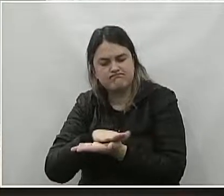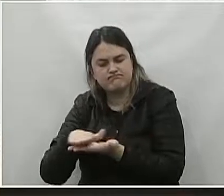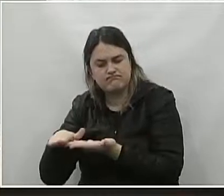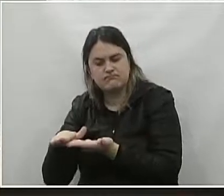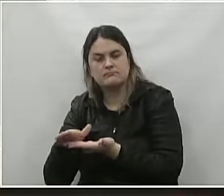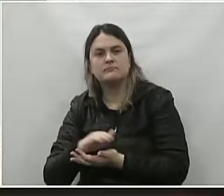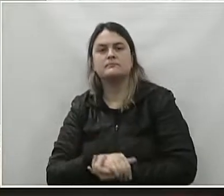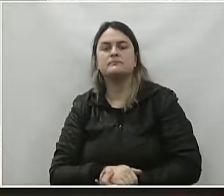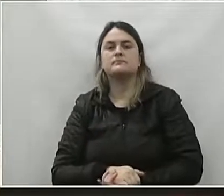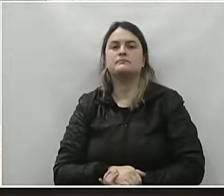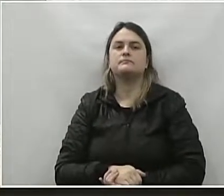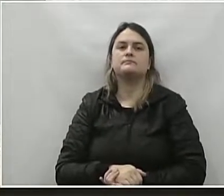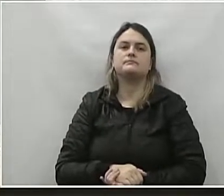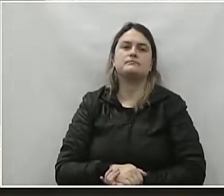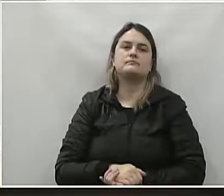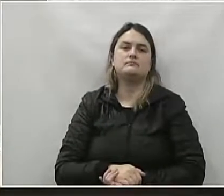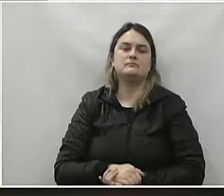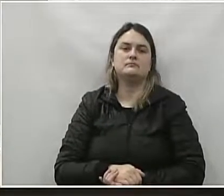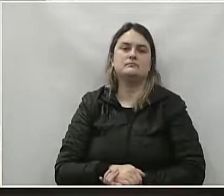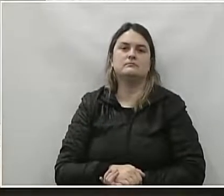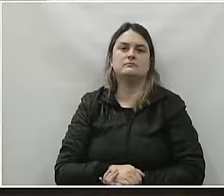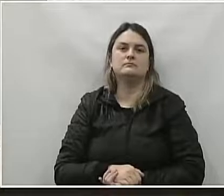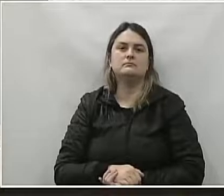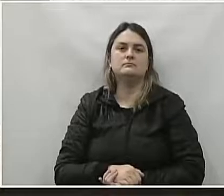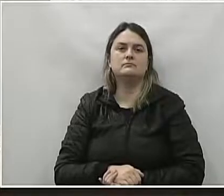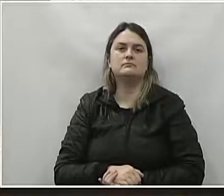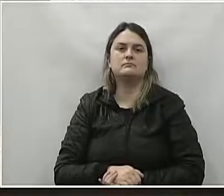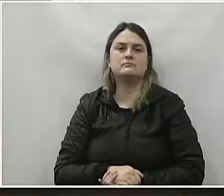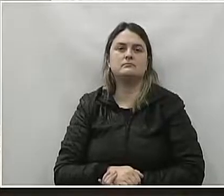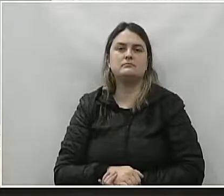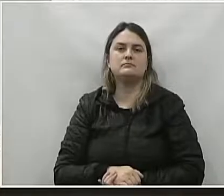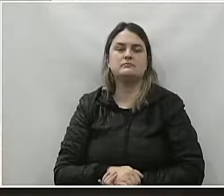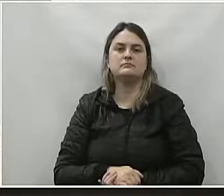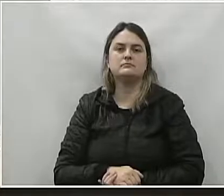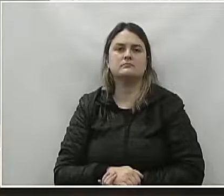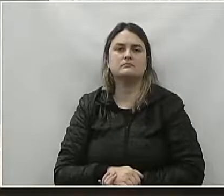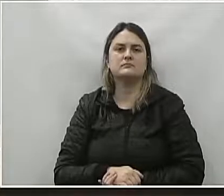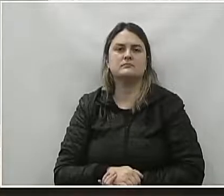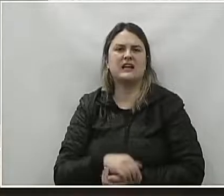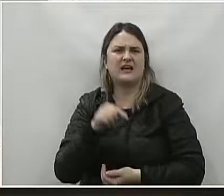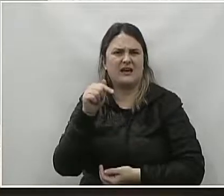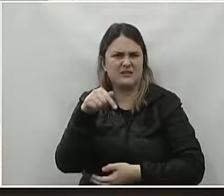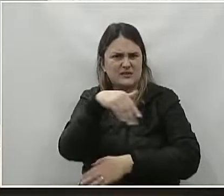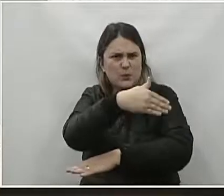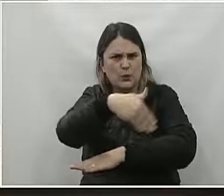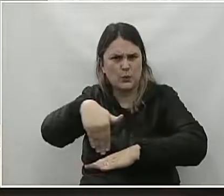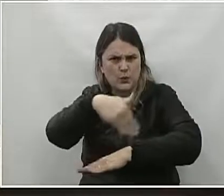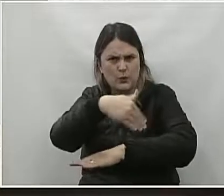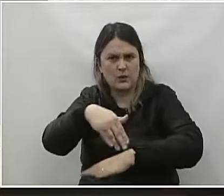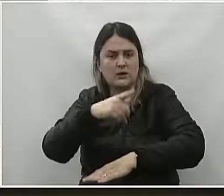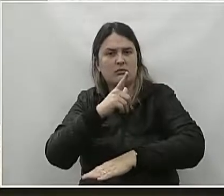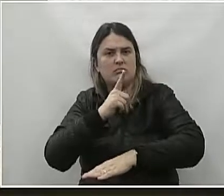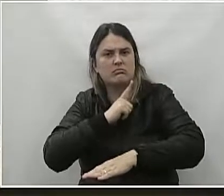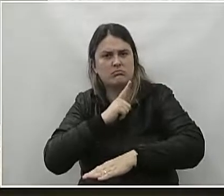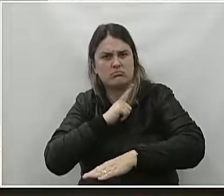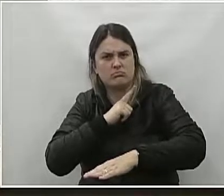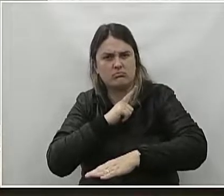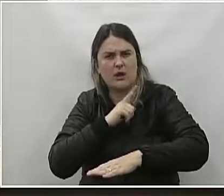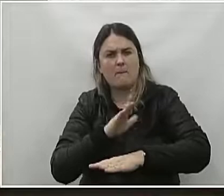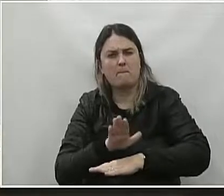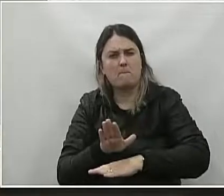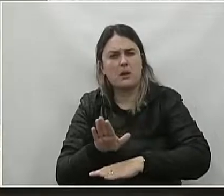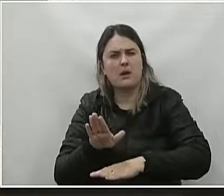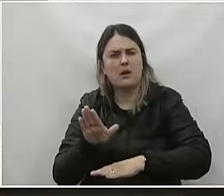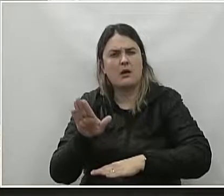por pelo menos uns 50 metros. Justificativa. A referida rua possui um ângulo de